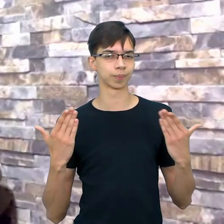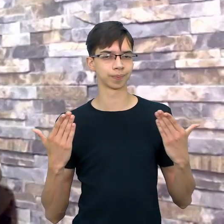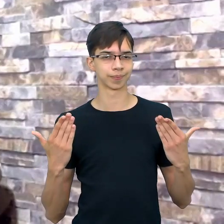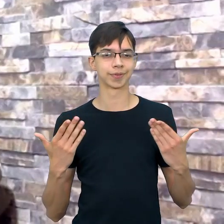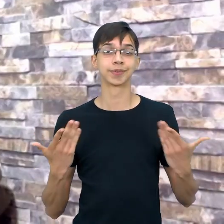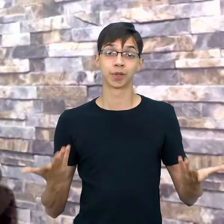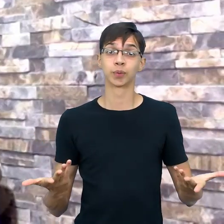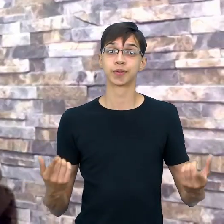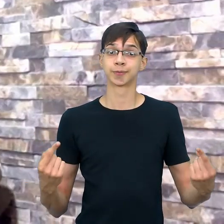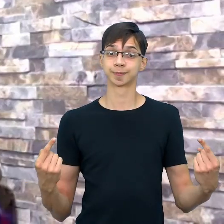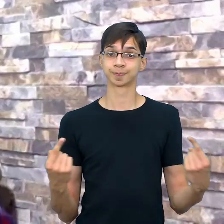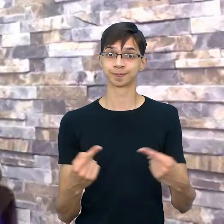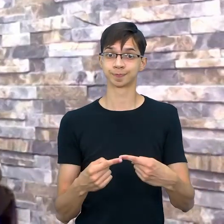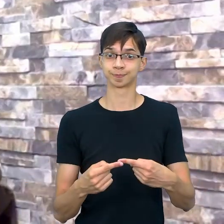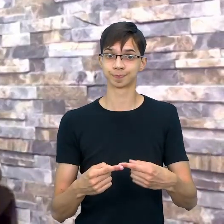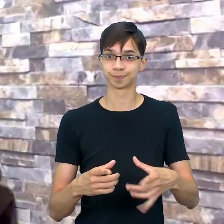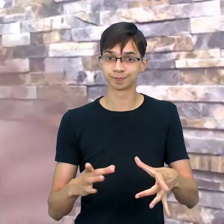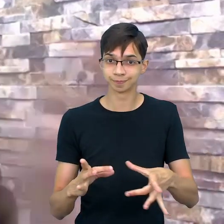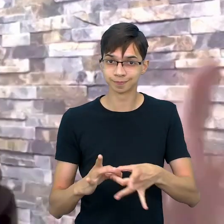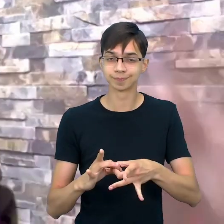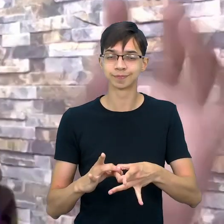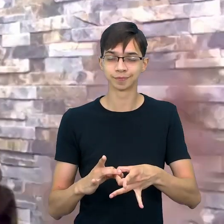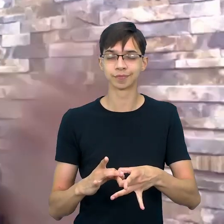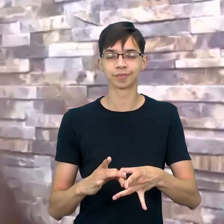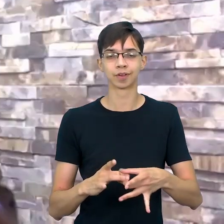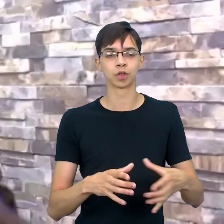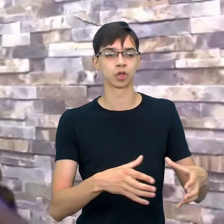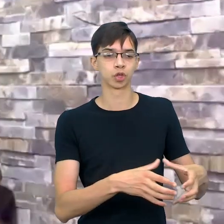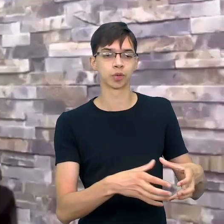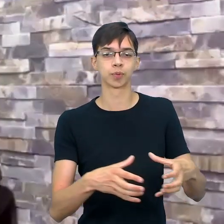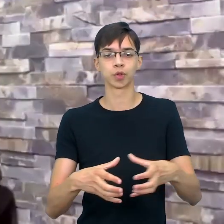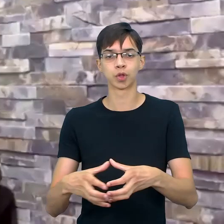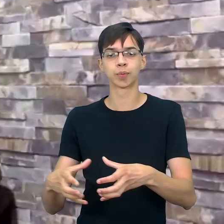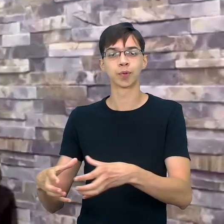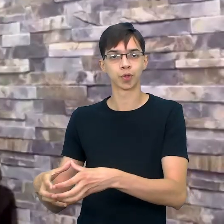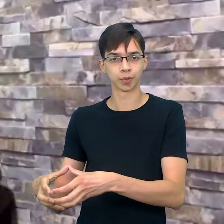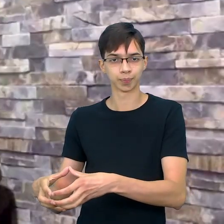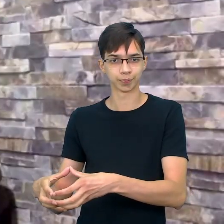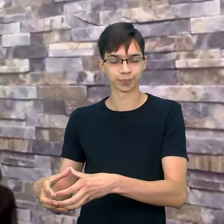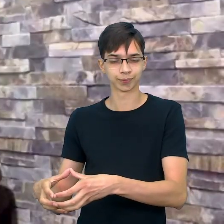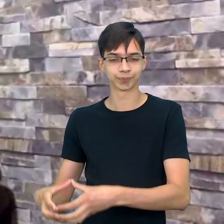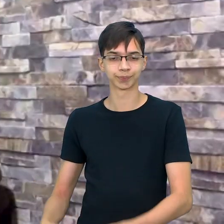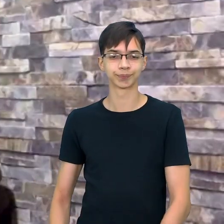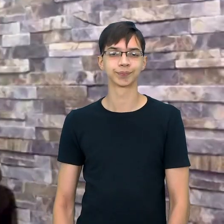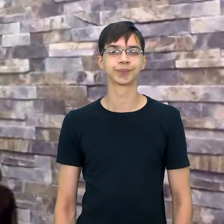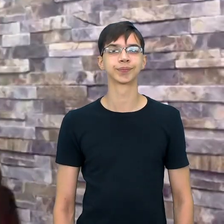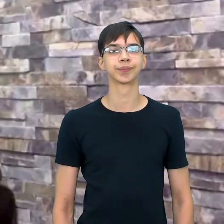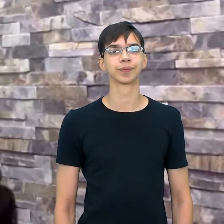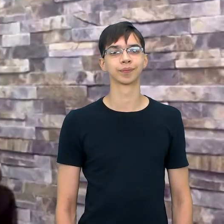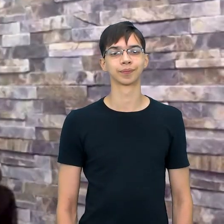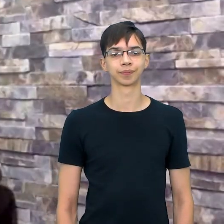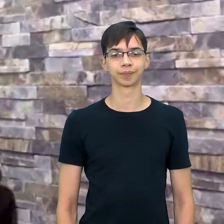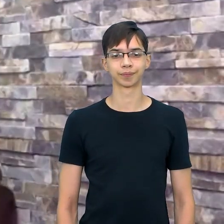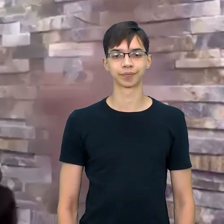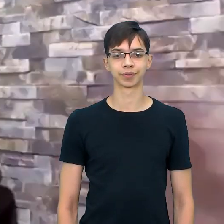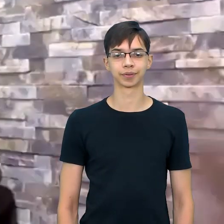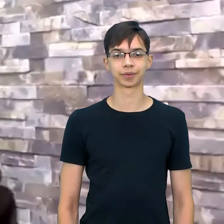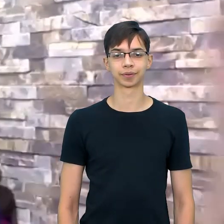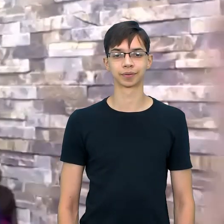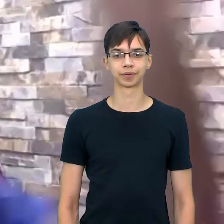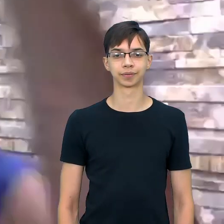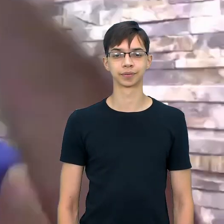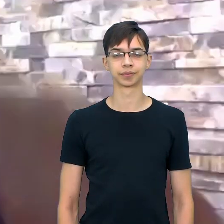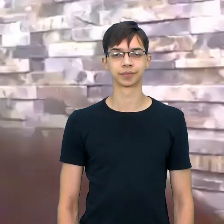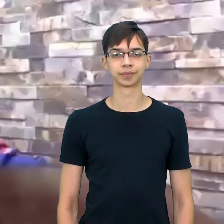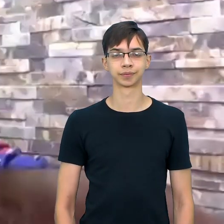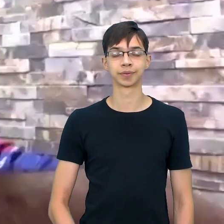os estudantes se uniram novamente, né, os 3 subgrupos se uniram em grupos e os 3 grupos se uniram